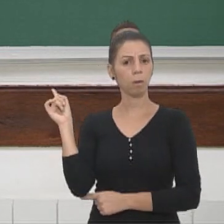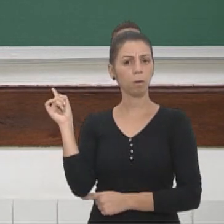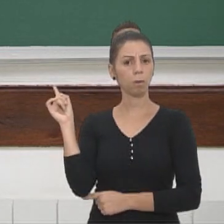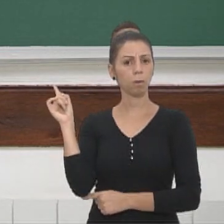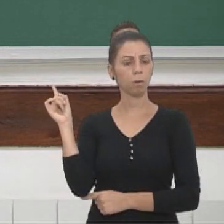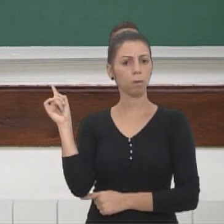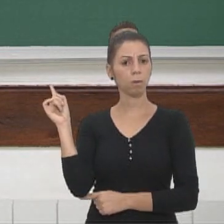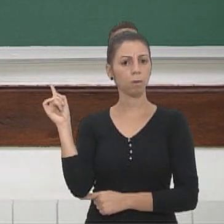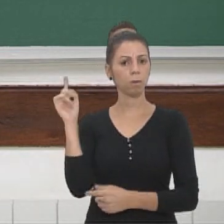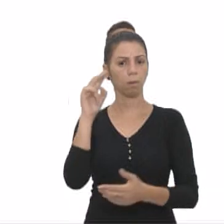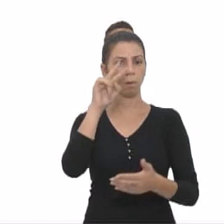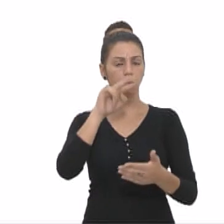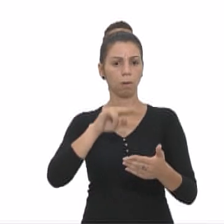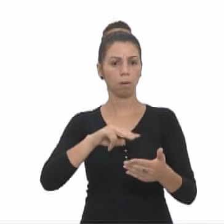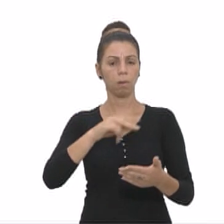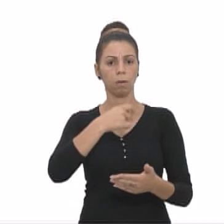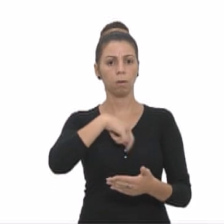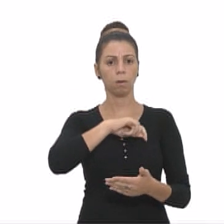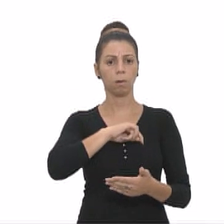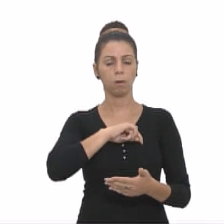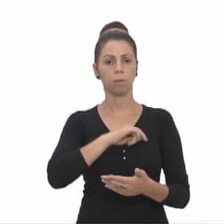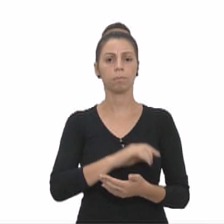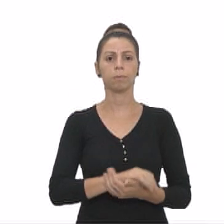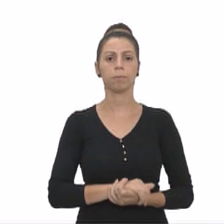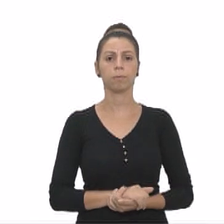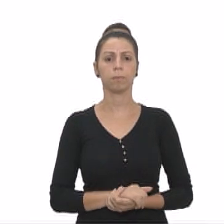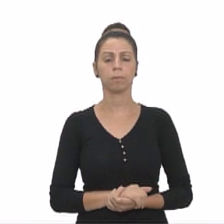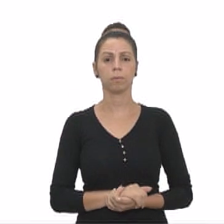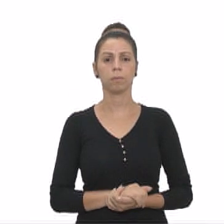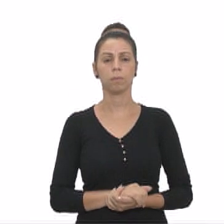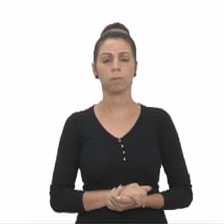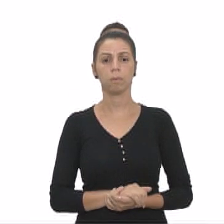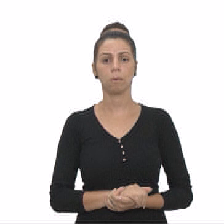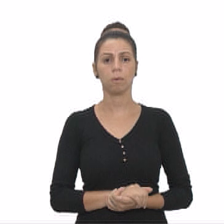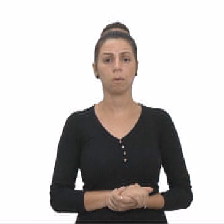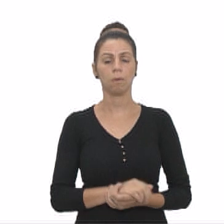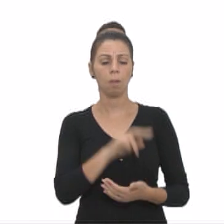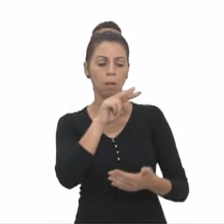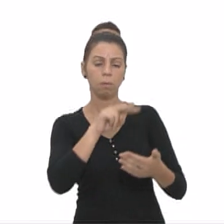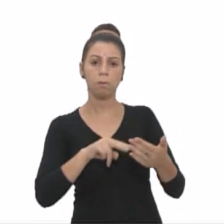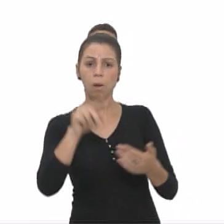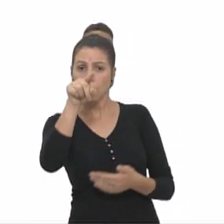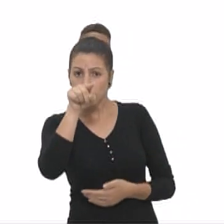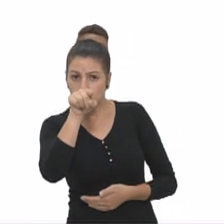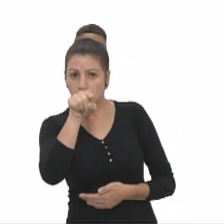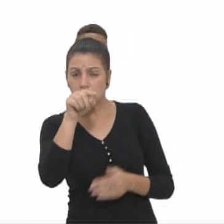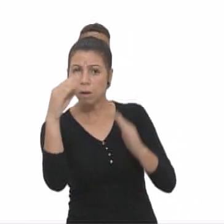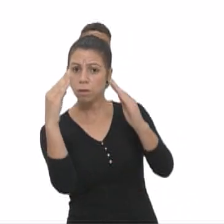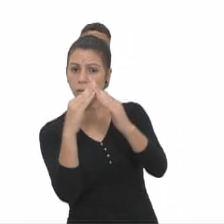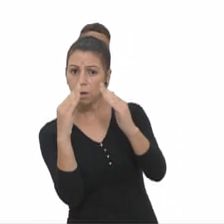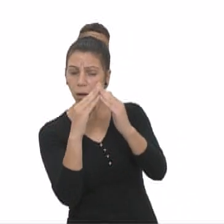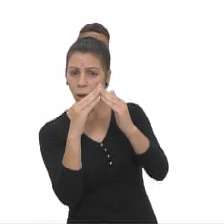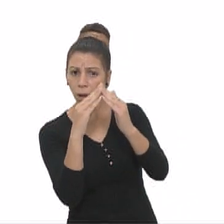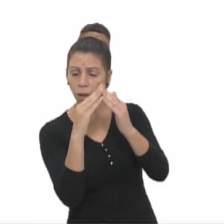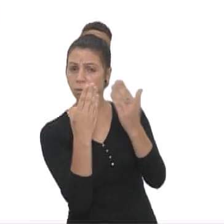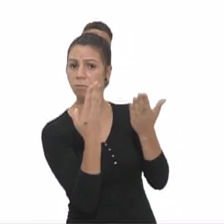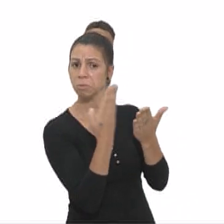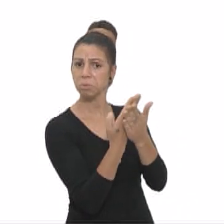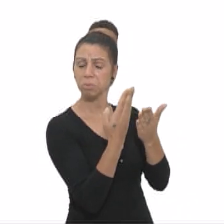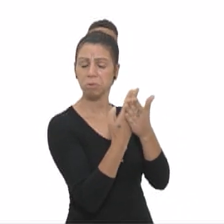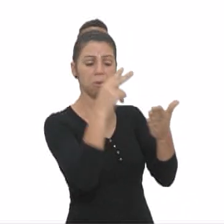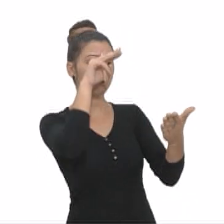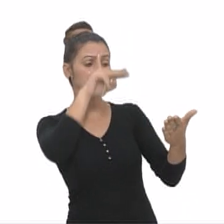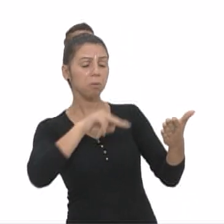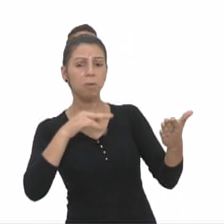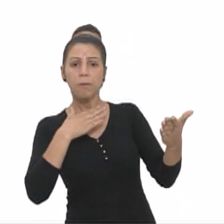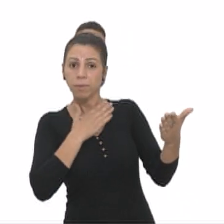el futuro de la lectura? Olha só a leitura. Você aí de casa, nossos estudantes, vocês gostam de leitura? Que tipo de